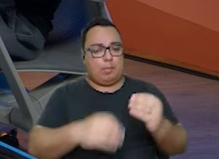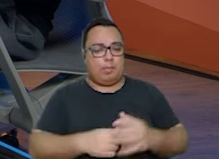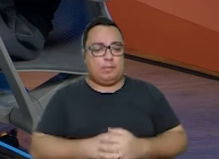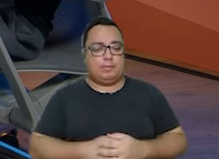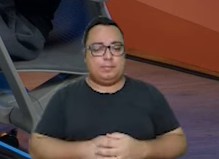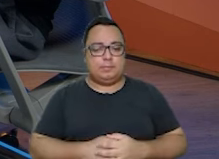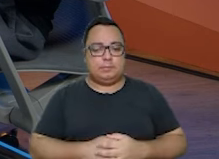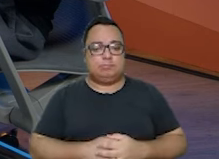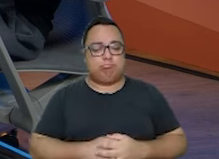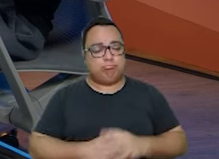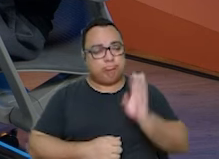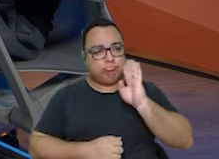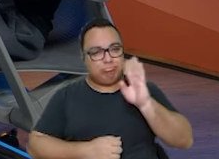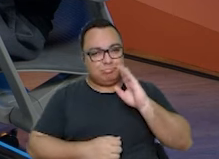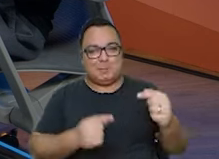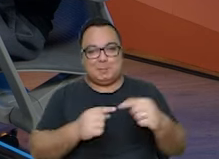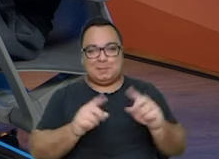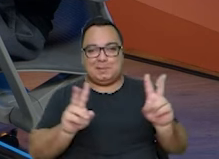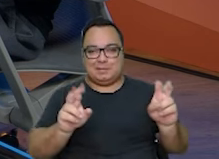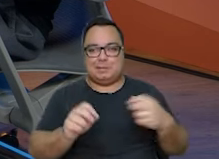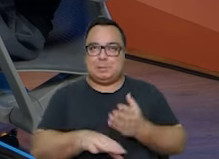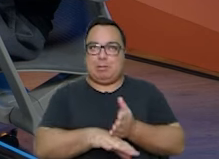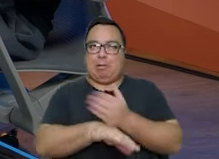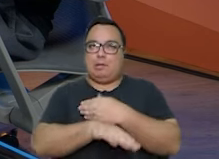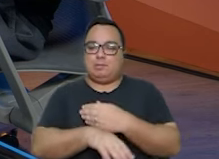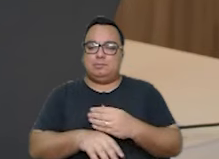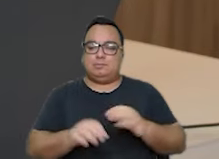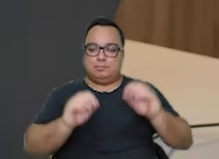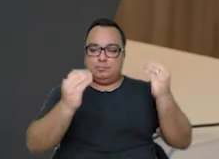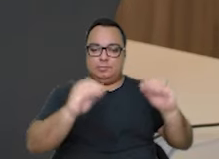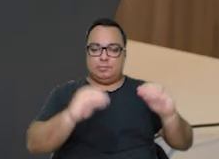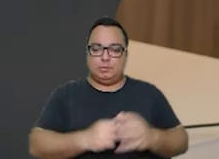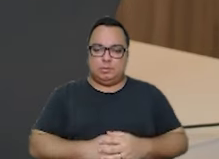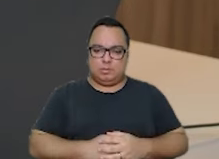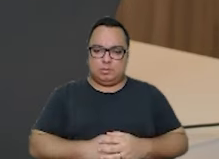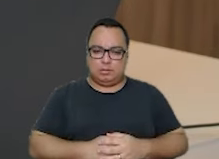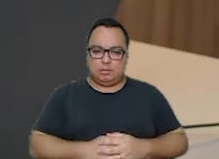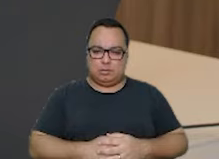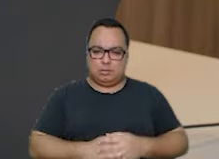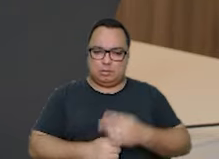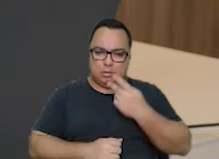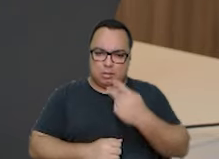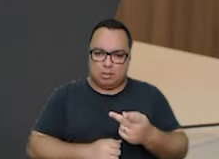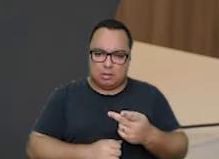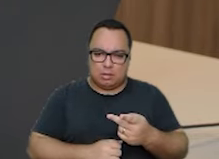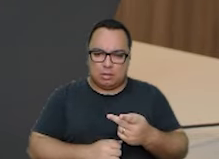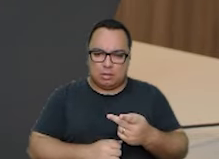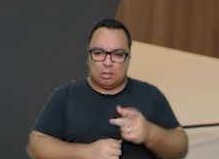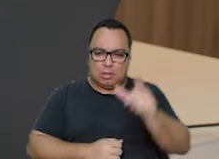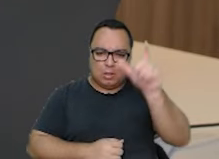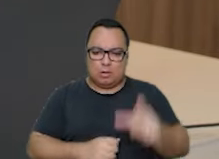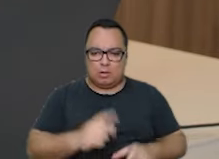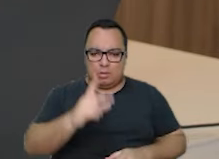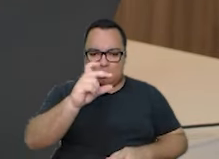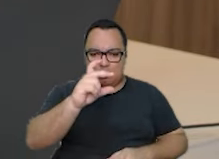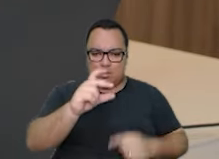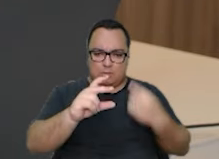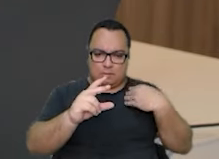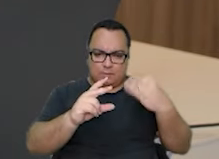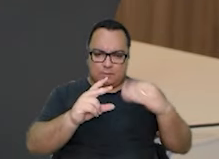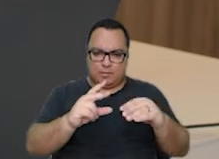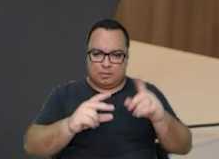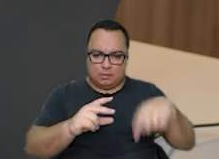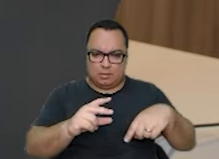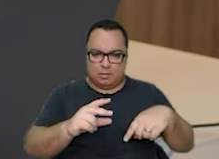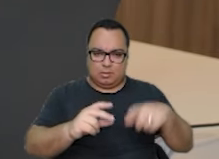halloween que legal essa antecipação se preparar Tá T tal ele hã que que você tá vendo eu falei não ó eu tô aqui seu perfil não